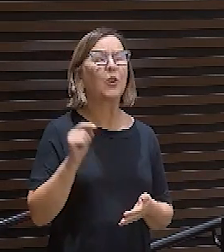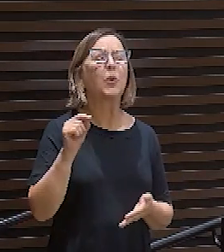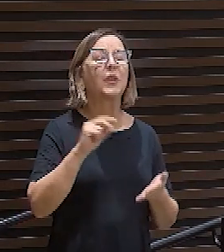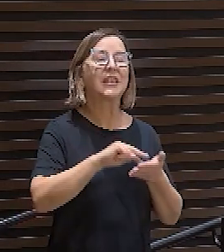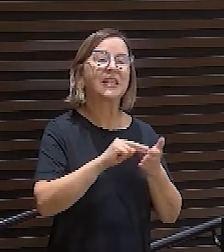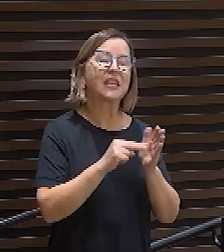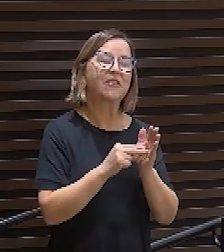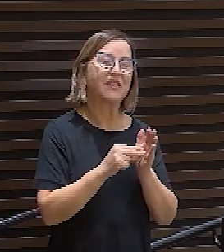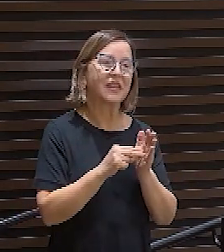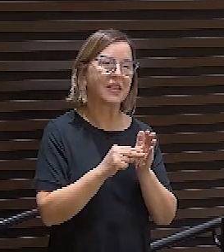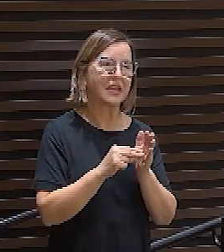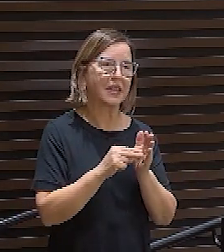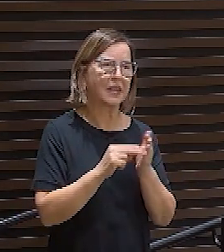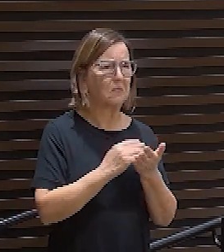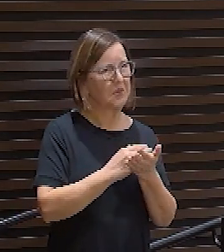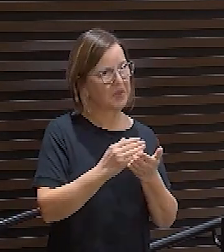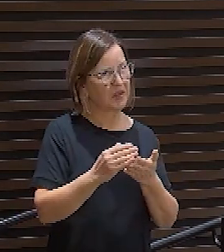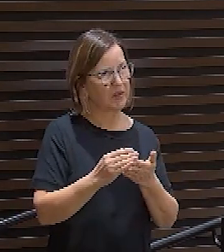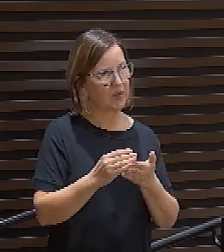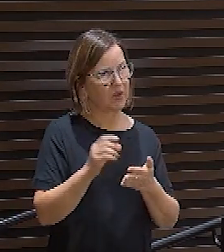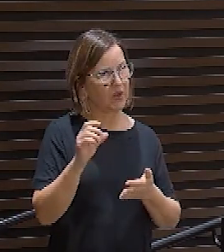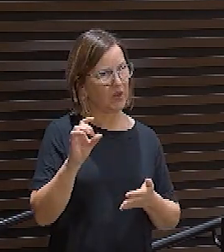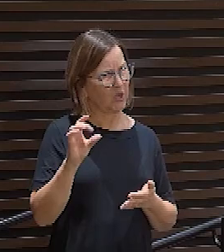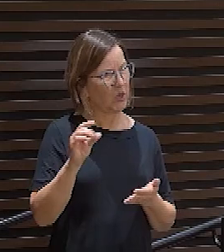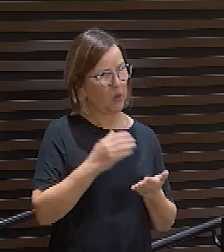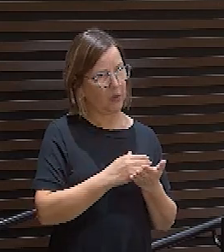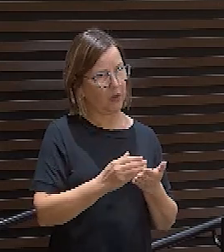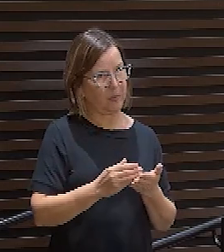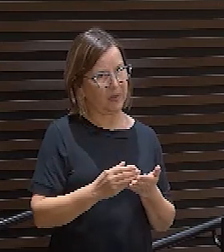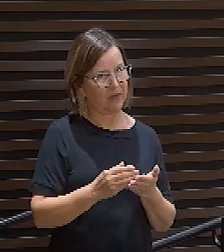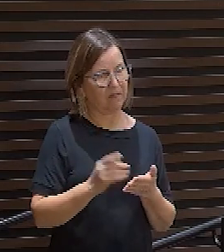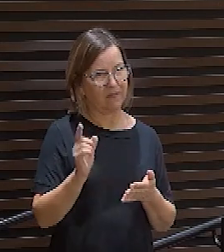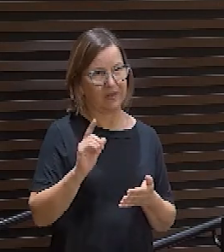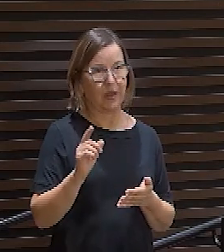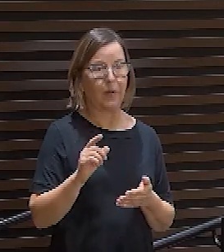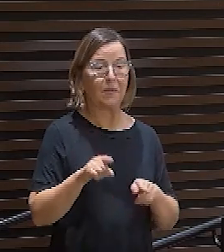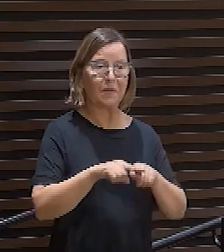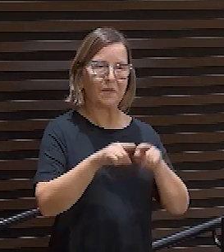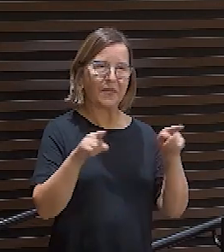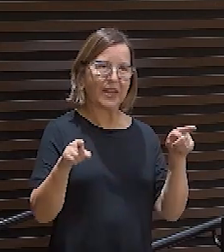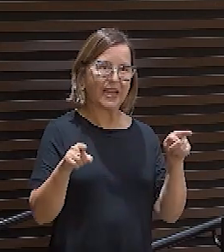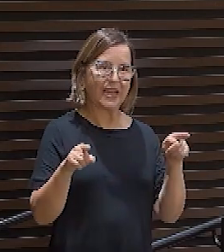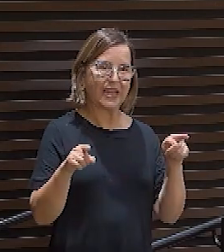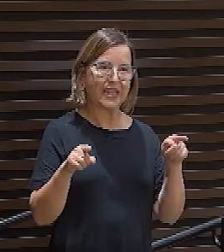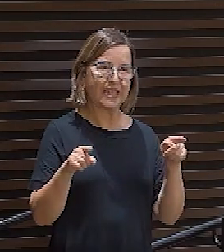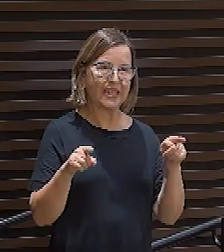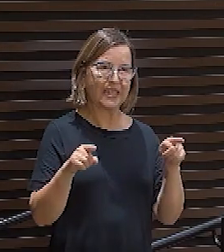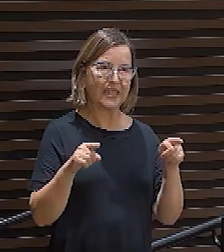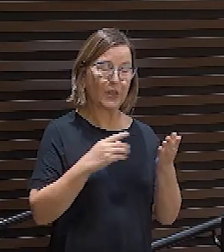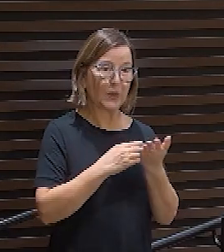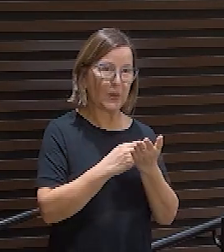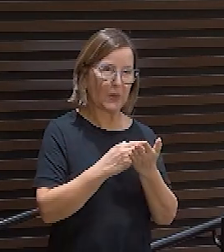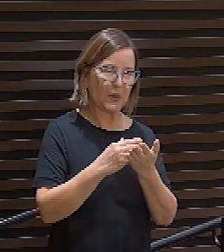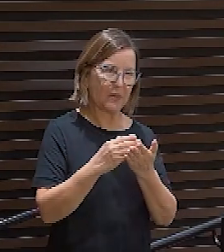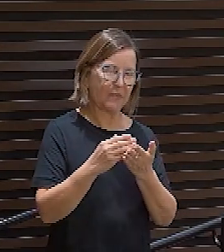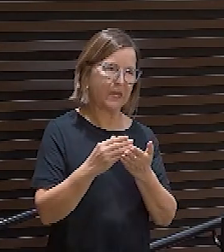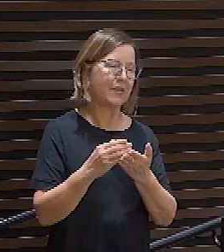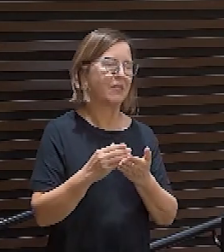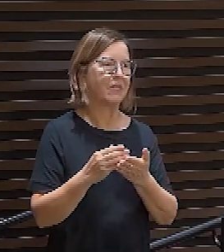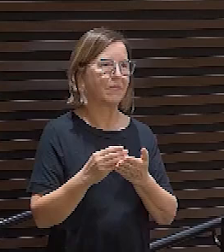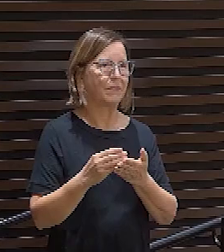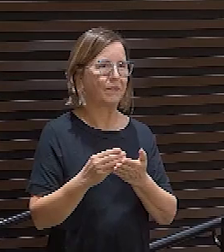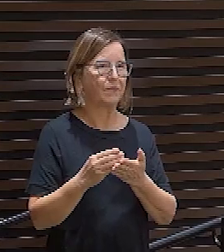significa o princípio? Não é só o começo, não é apenas isso, mas é a origem. É de onde tudo